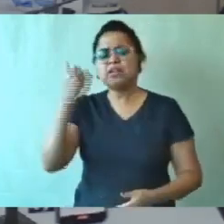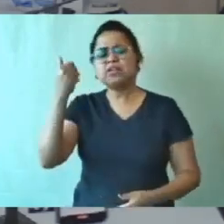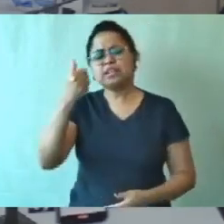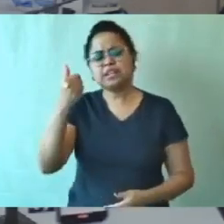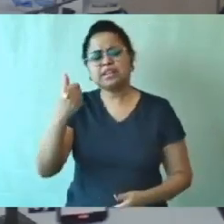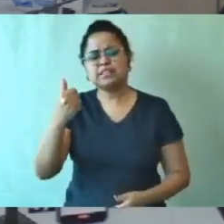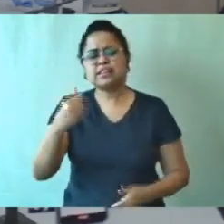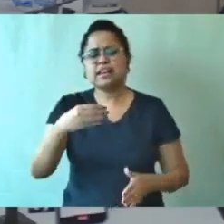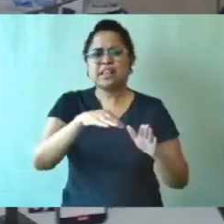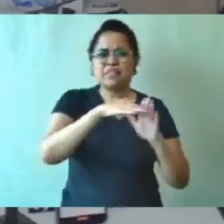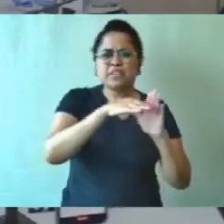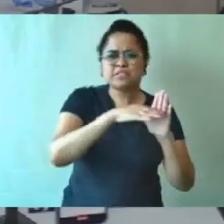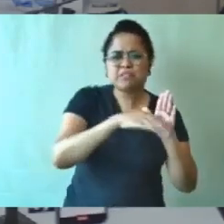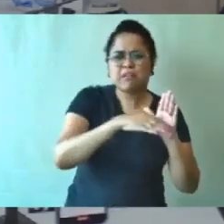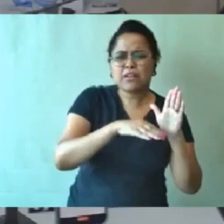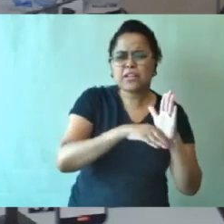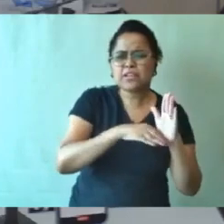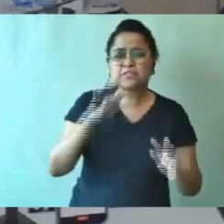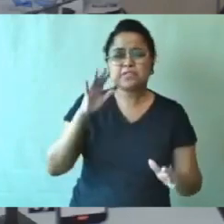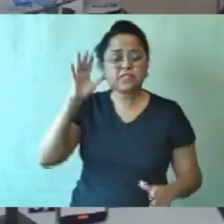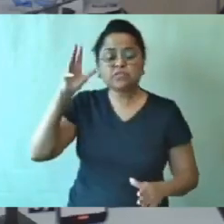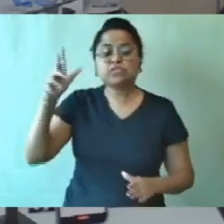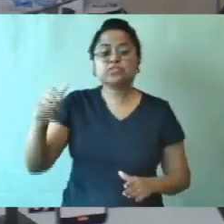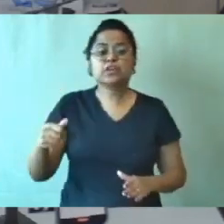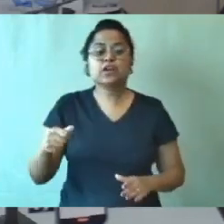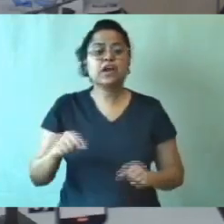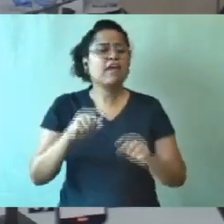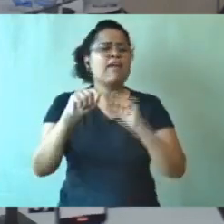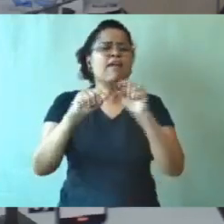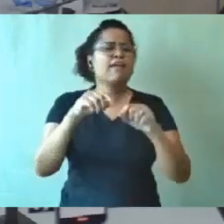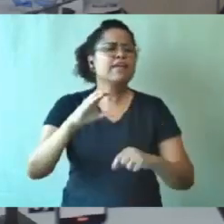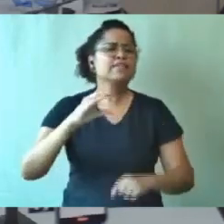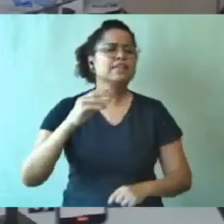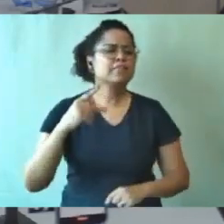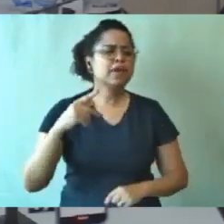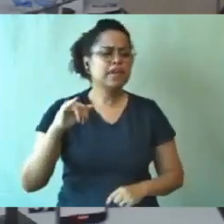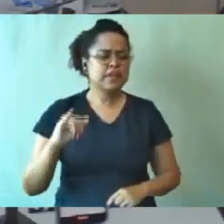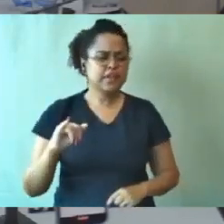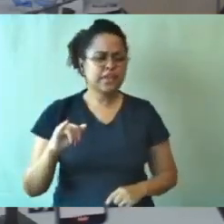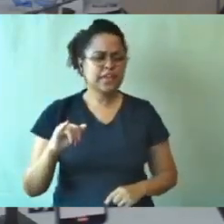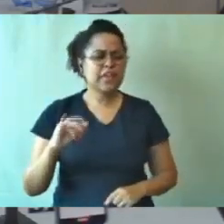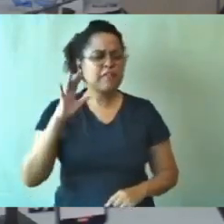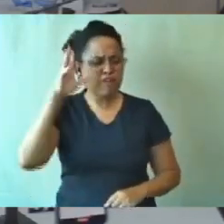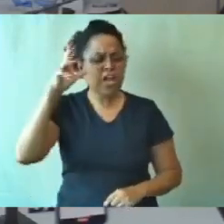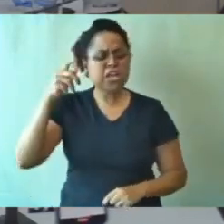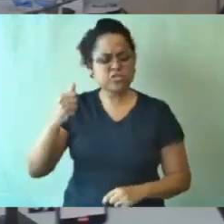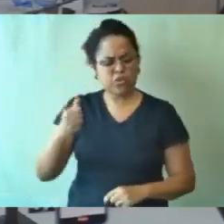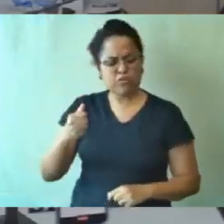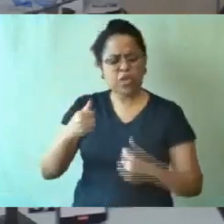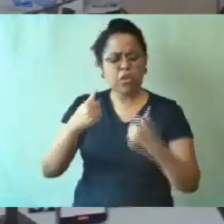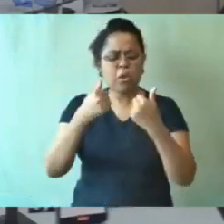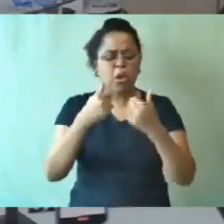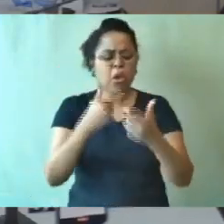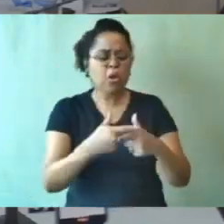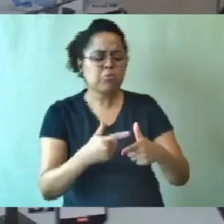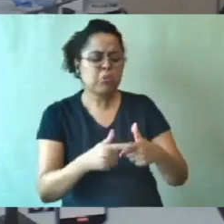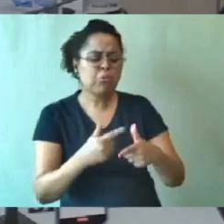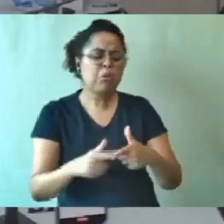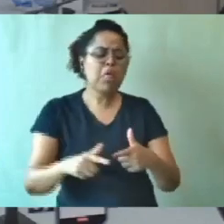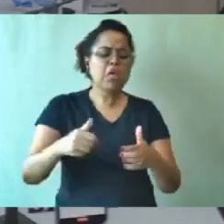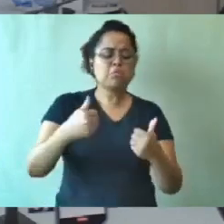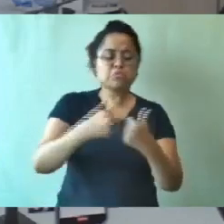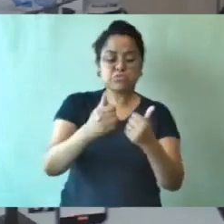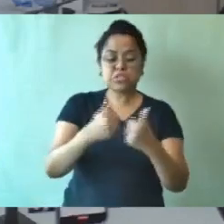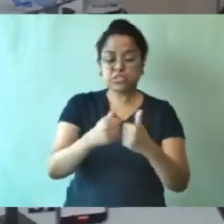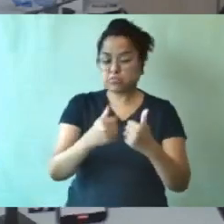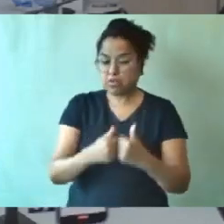trazer soluções. Que as pessoas falam, e essa CPI? O que vai acontecer? Vai resolver o problema do transporte? Não vai resolver tudo. Mas algumas coisas a gente já está